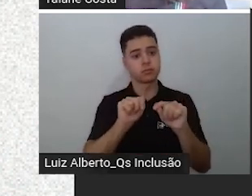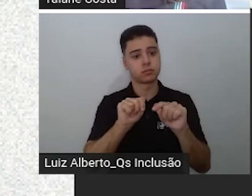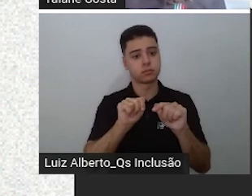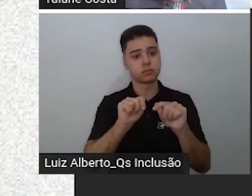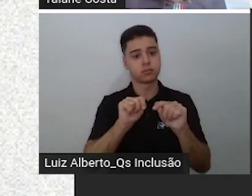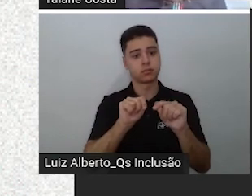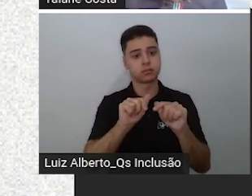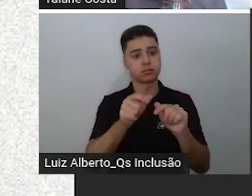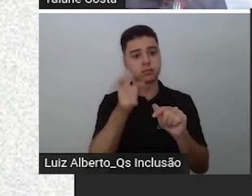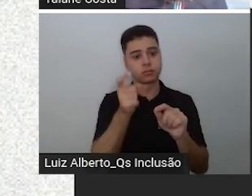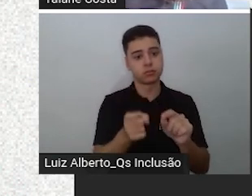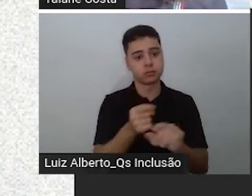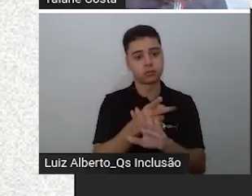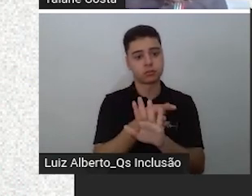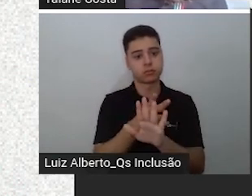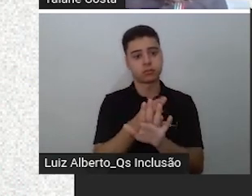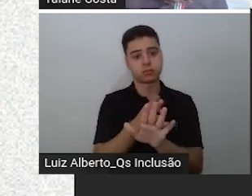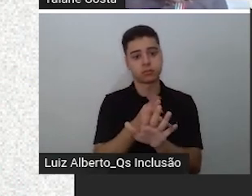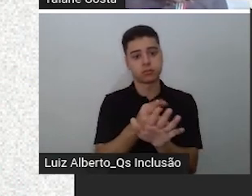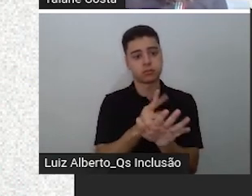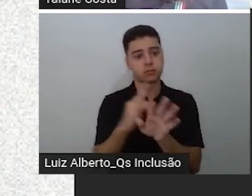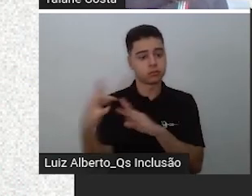esse público muito diverso.